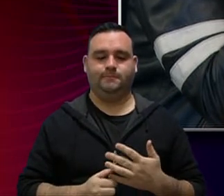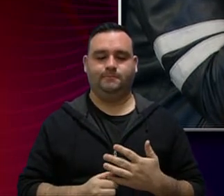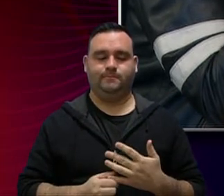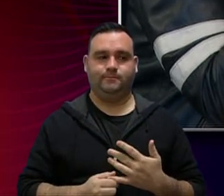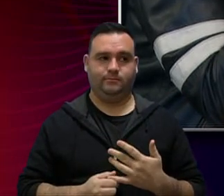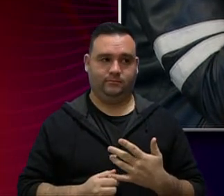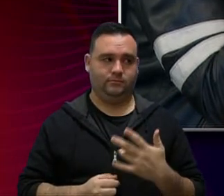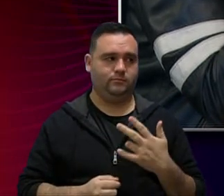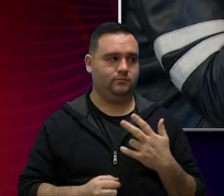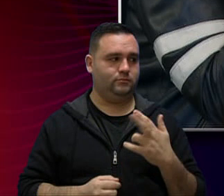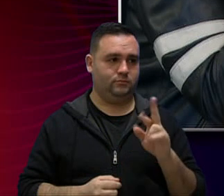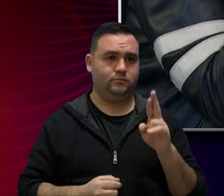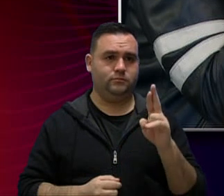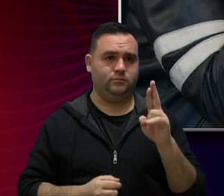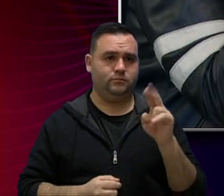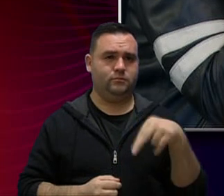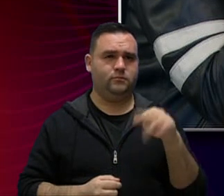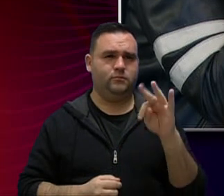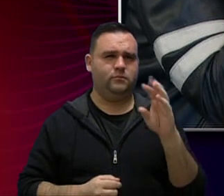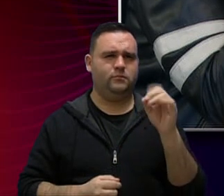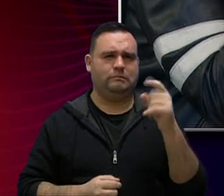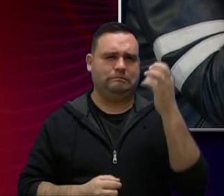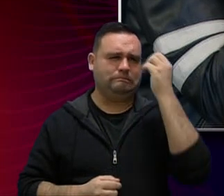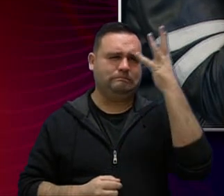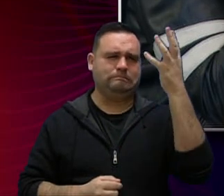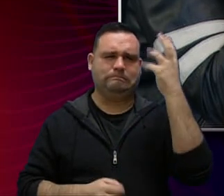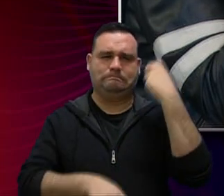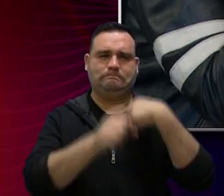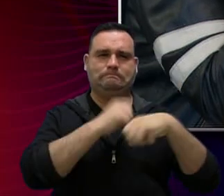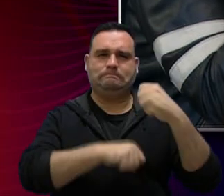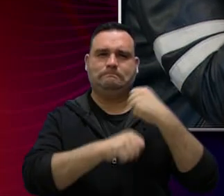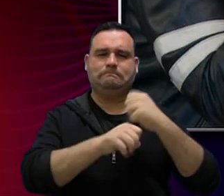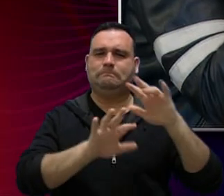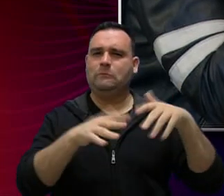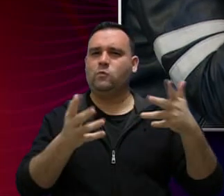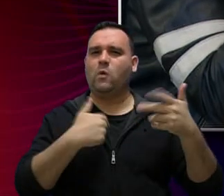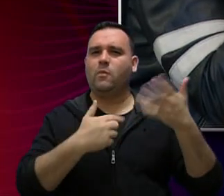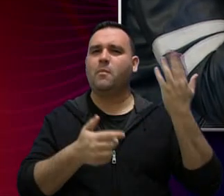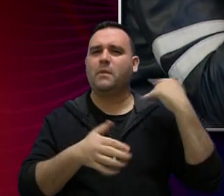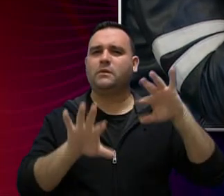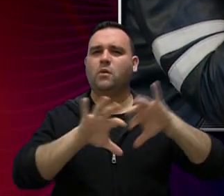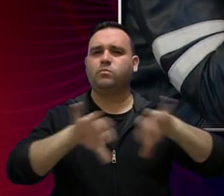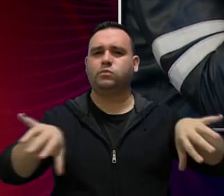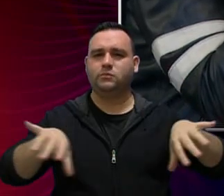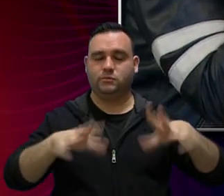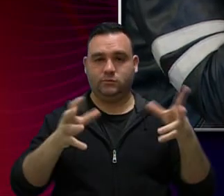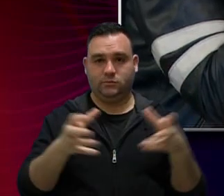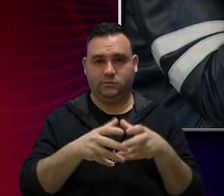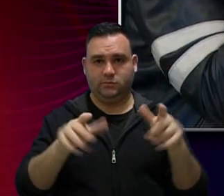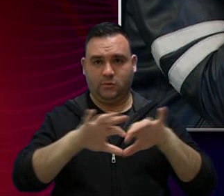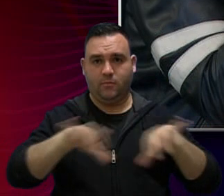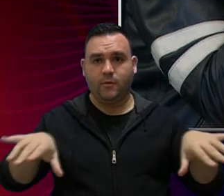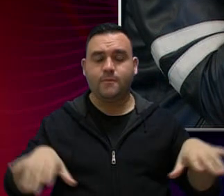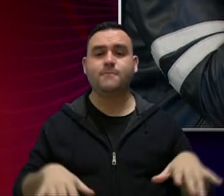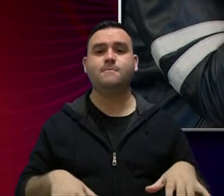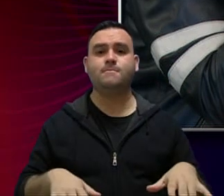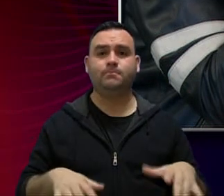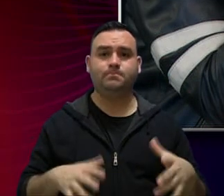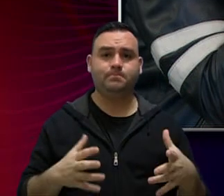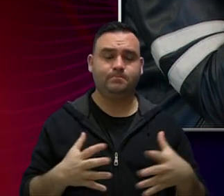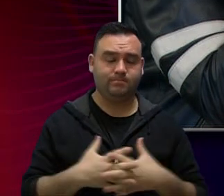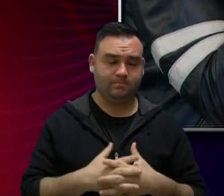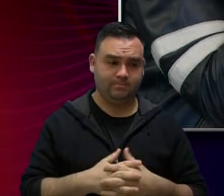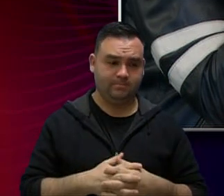e foi do renato foi que eu não lembro de que ano mas é o quanto você pagou as massas quando você parou aço